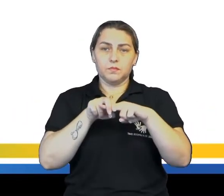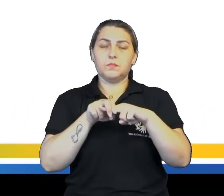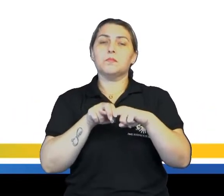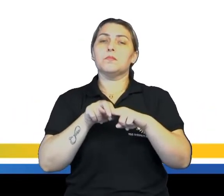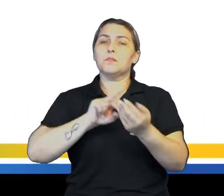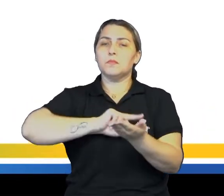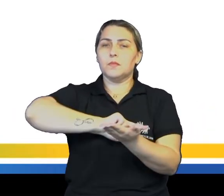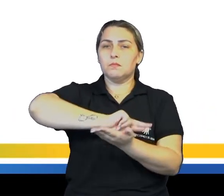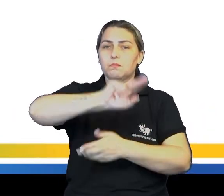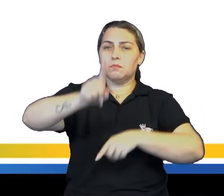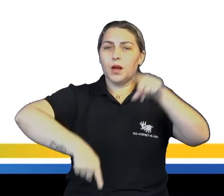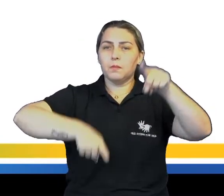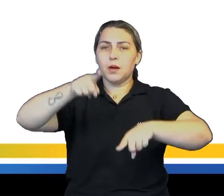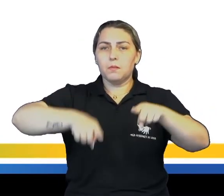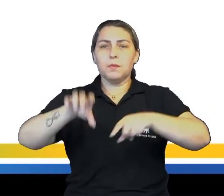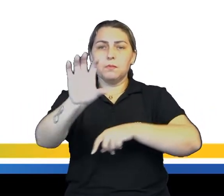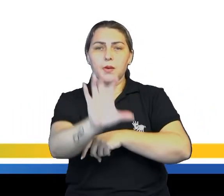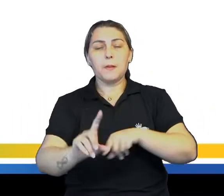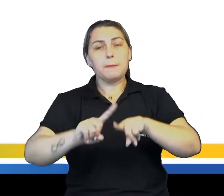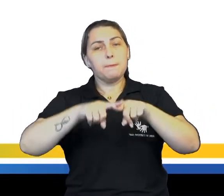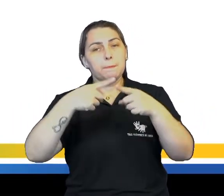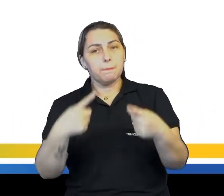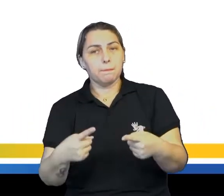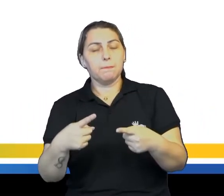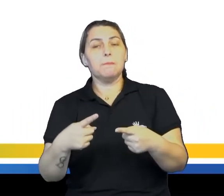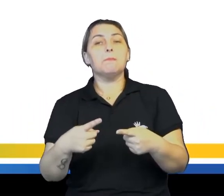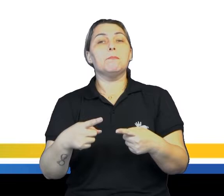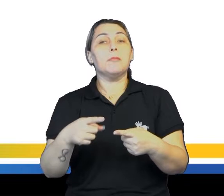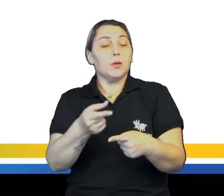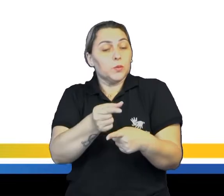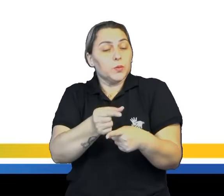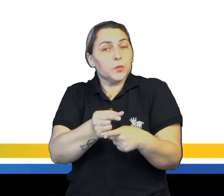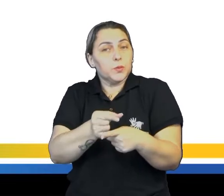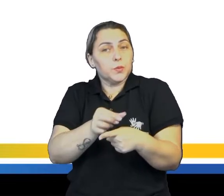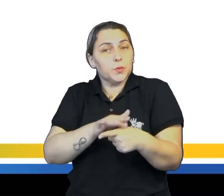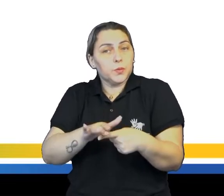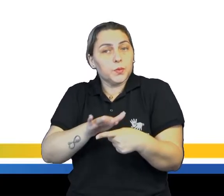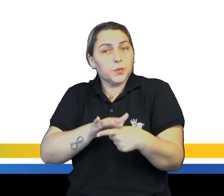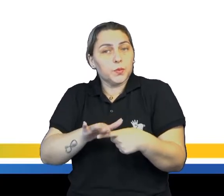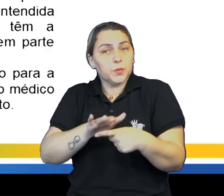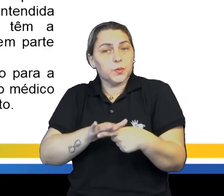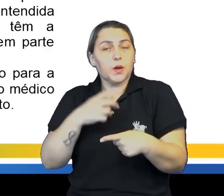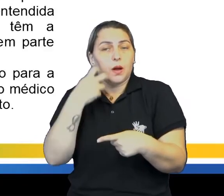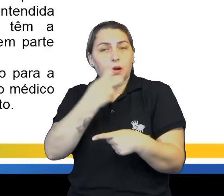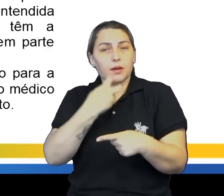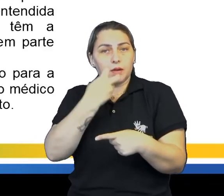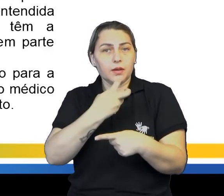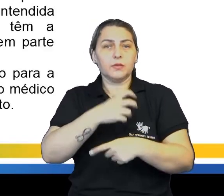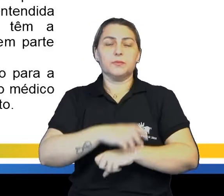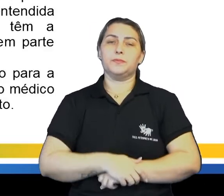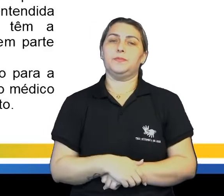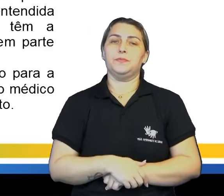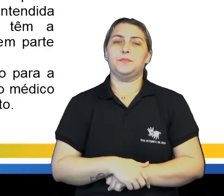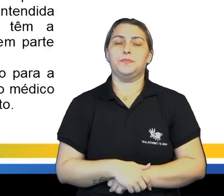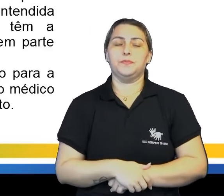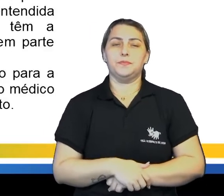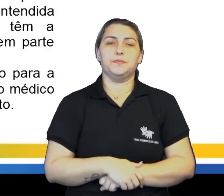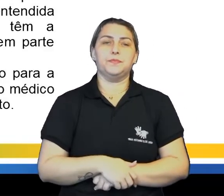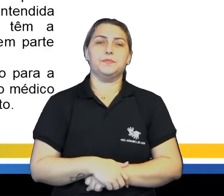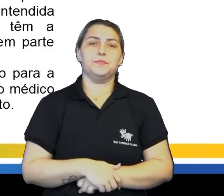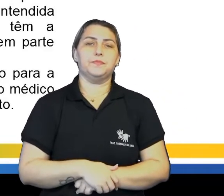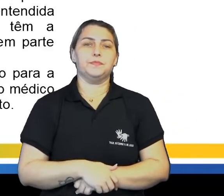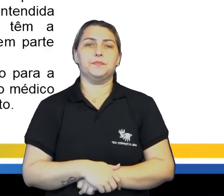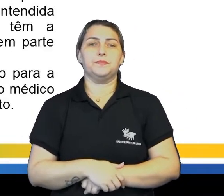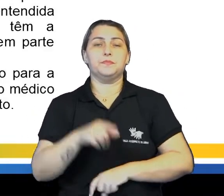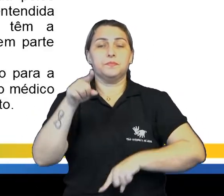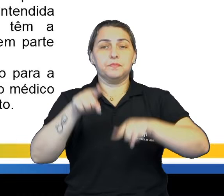uma variação regional, mas no nível sonoro da palavra, ou seja, usando a oralidade. Vamos agora